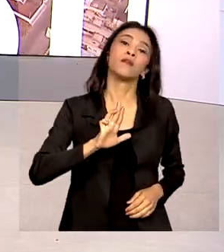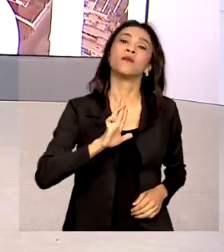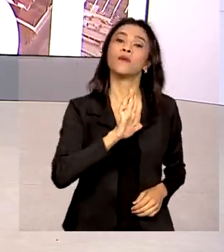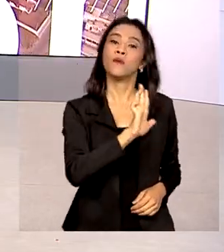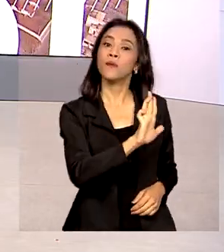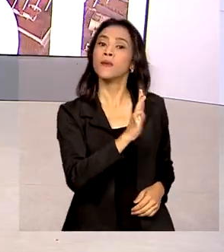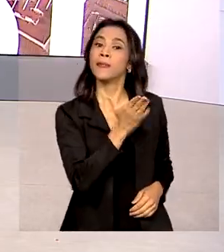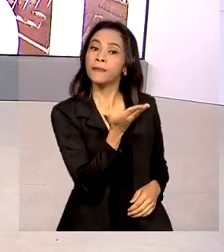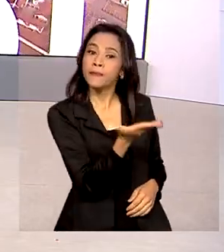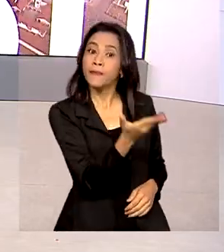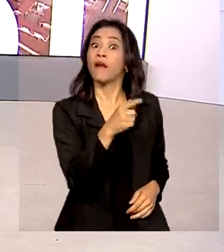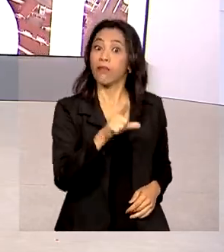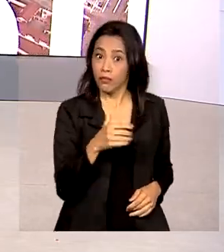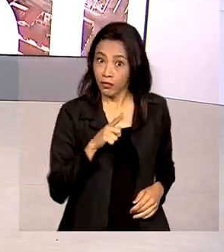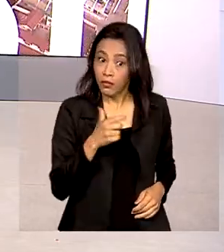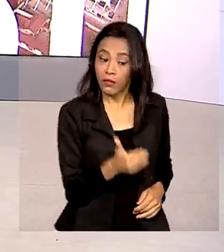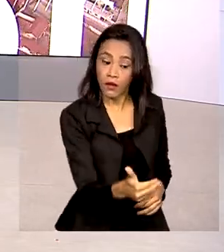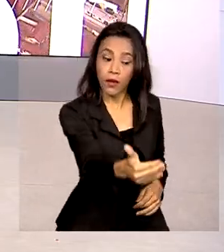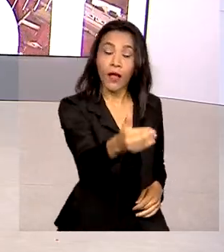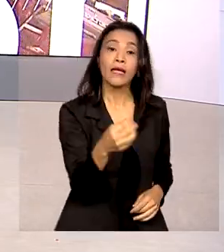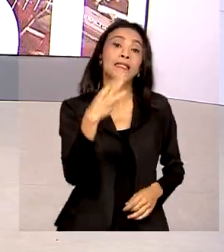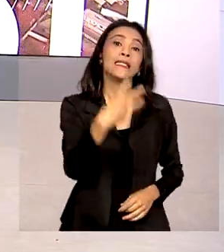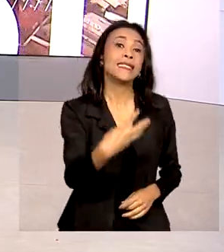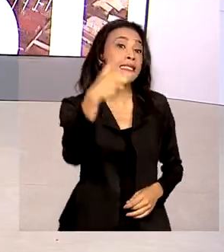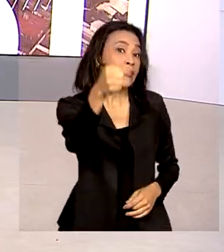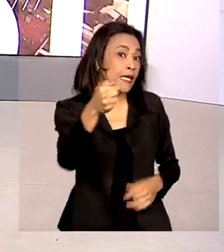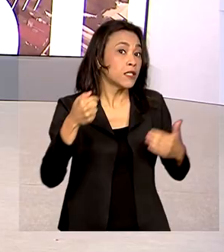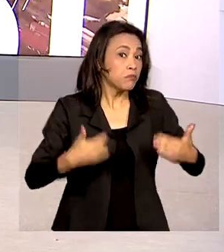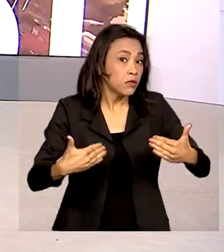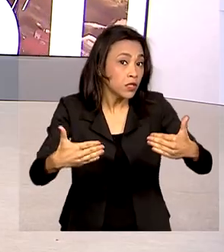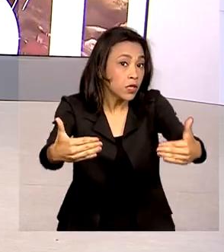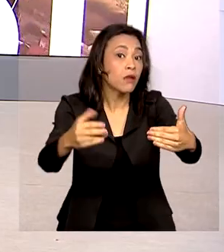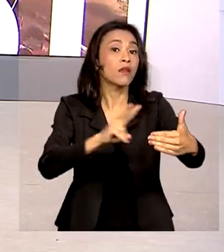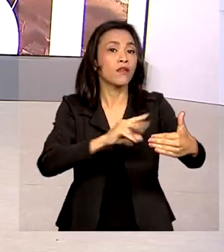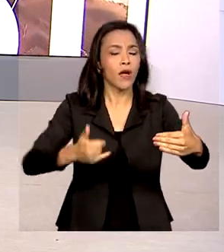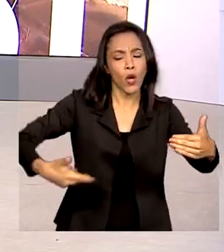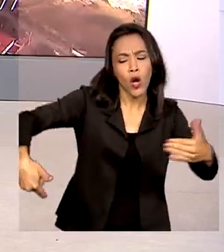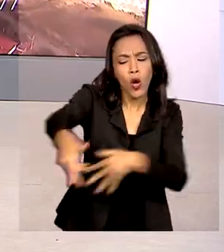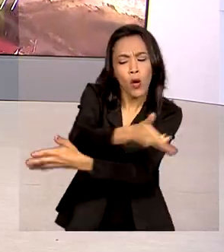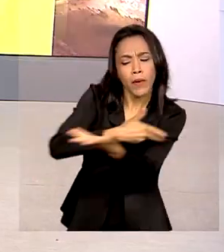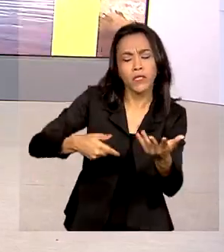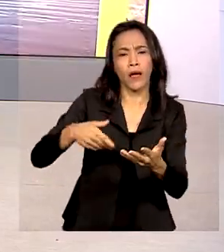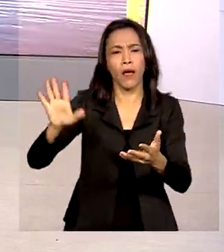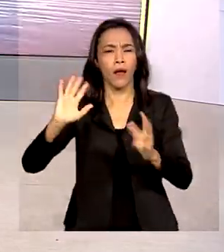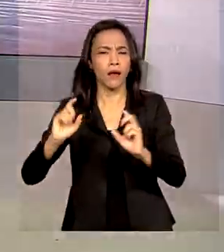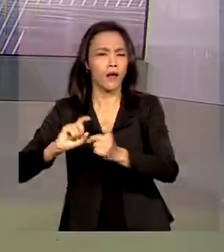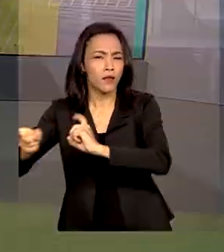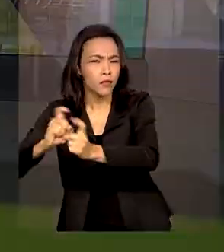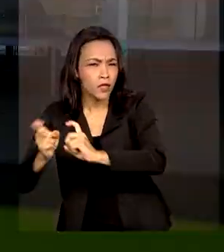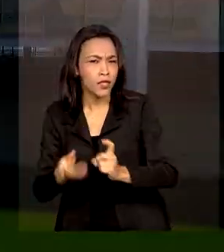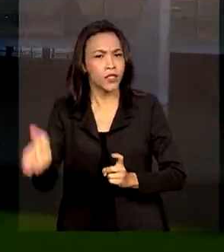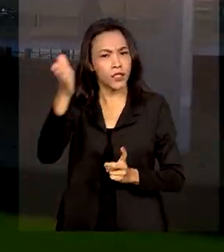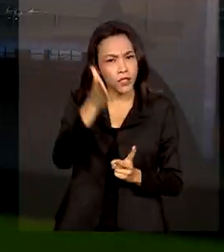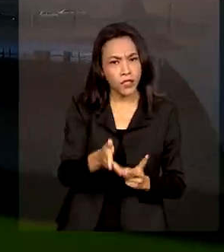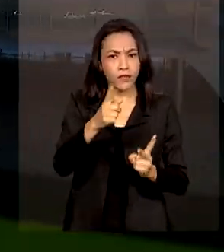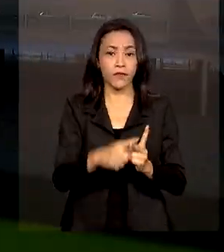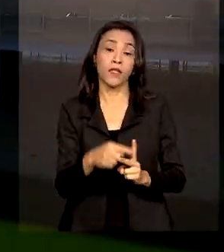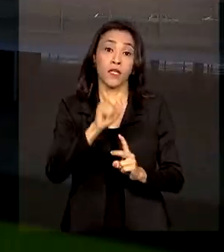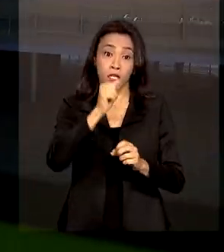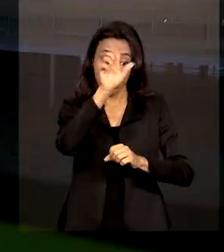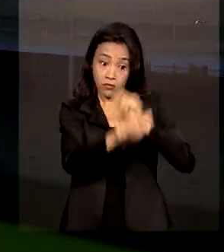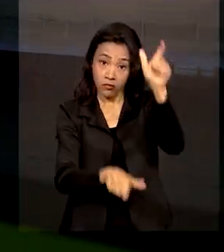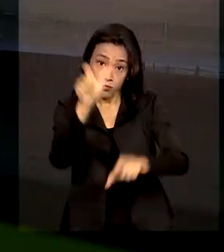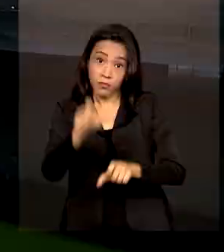Lula da Silva, terá 37 ministérios que vão compartilhar áreas administrativas, recursos humanos,